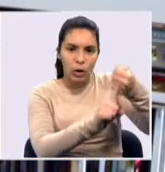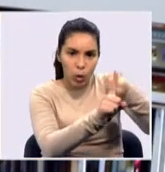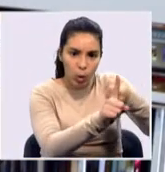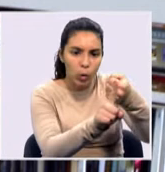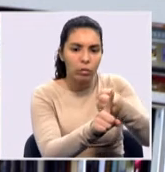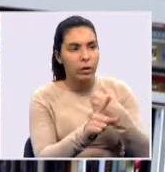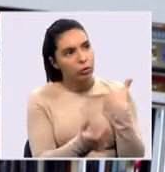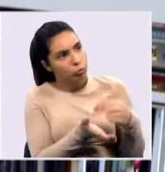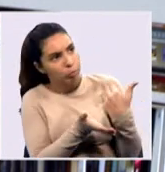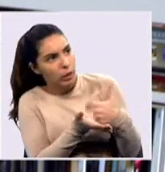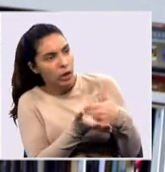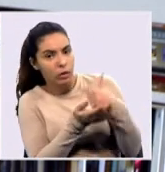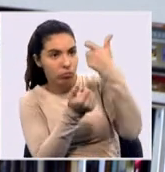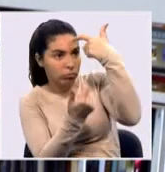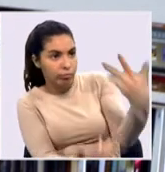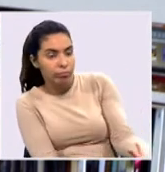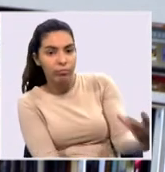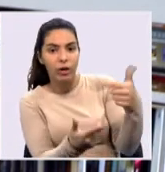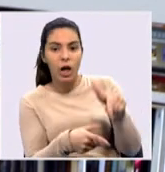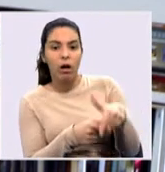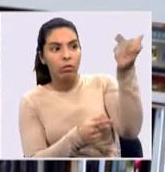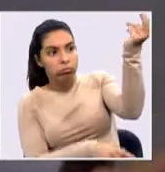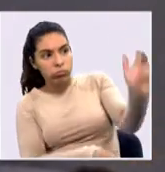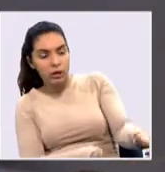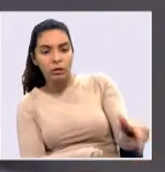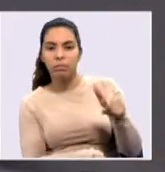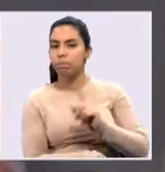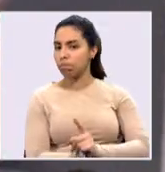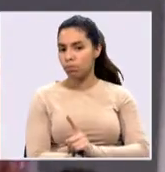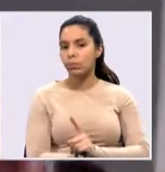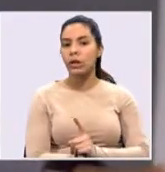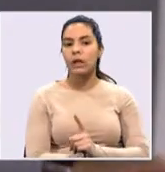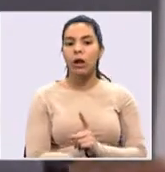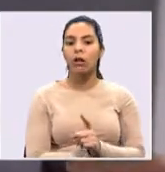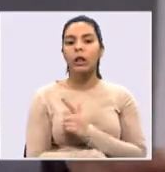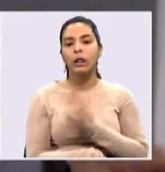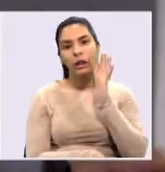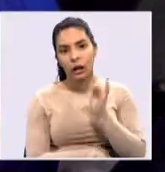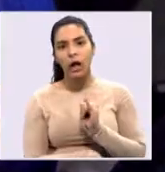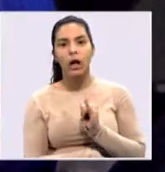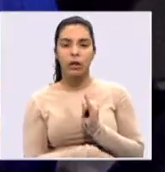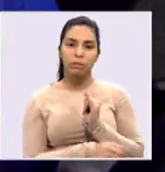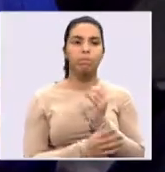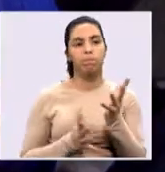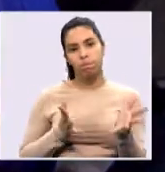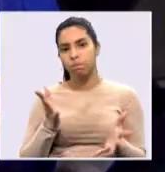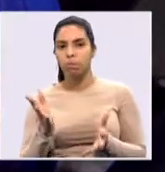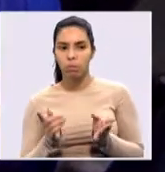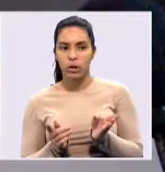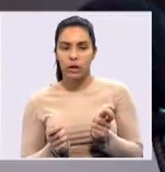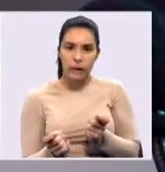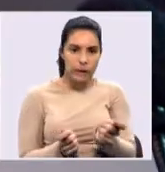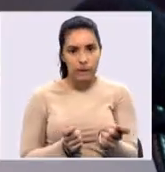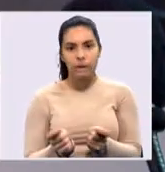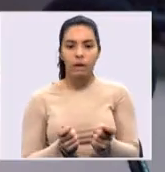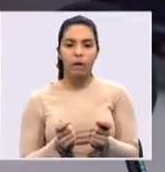luta e fazer por si. Não esperem que seja tudo às mil maravilhas numa redação. Por isso é ser muito